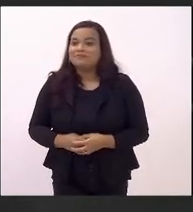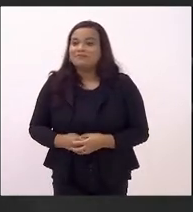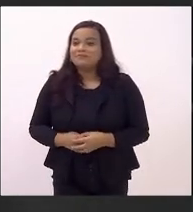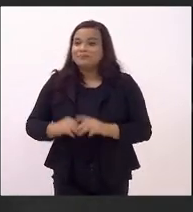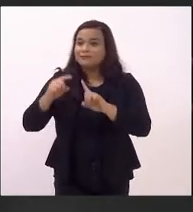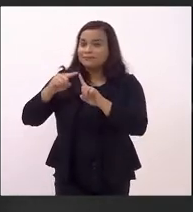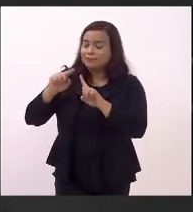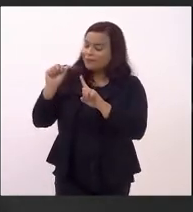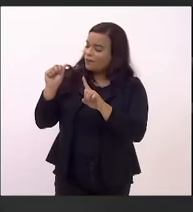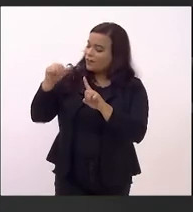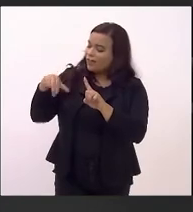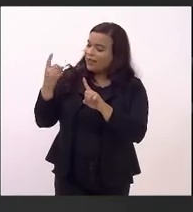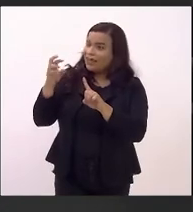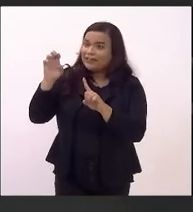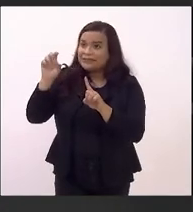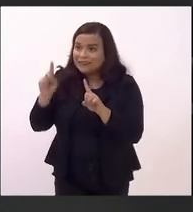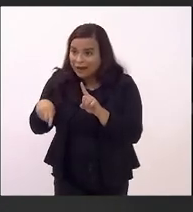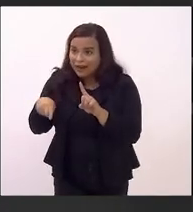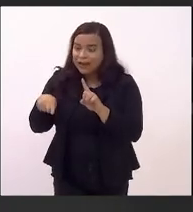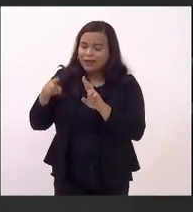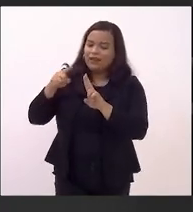André Cheftarese e Flávio Gomes.